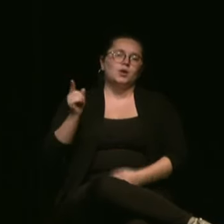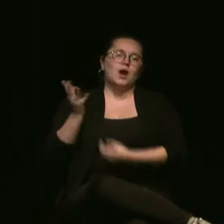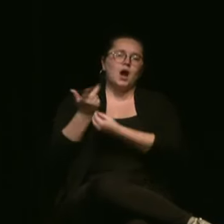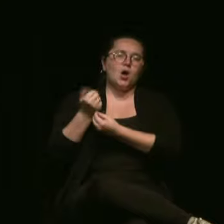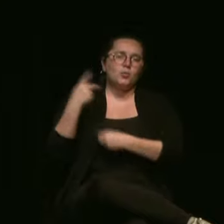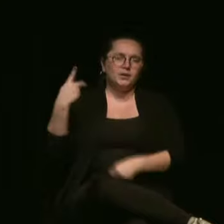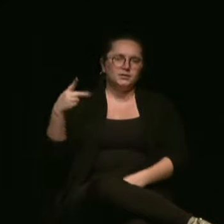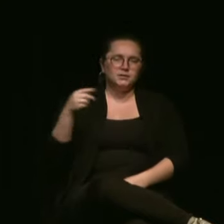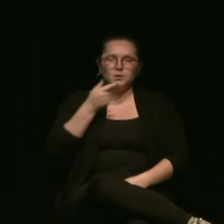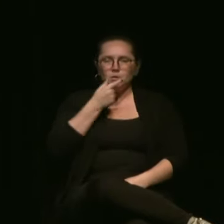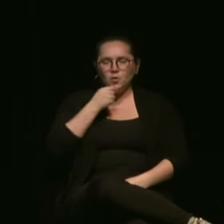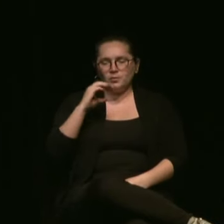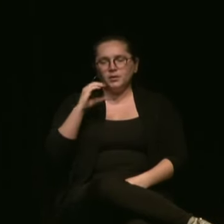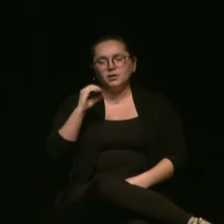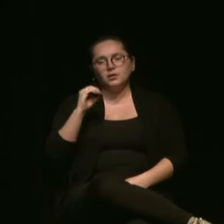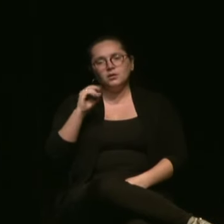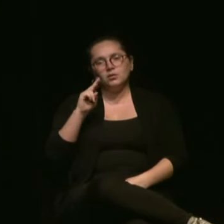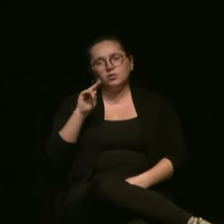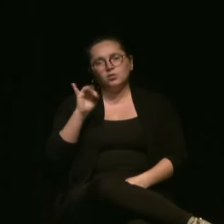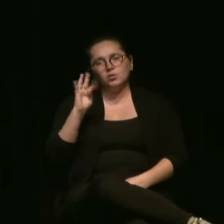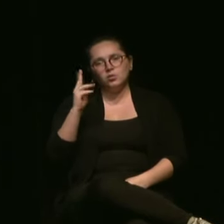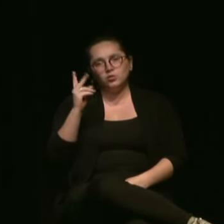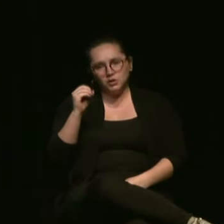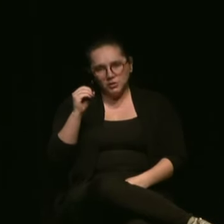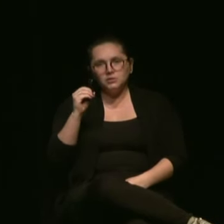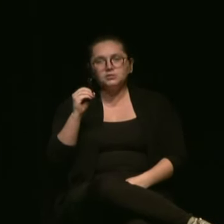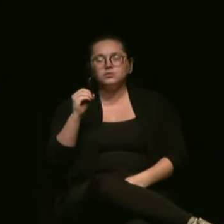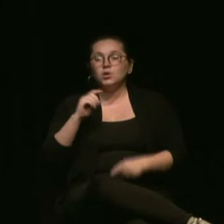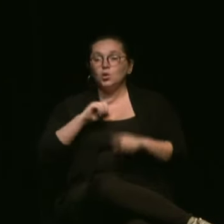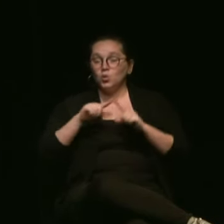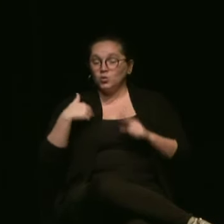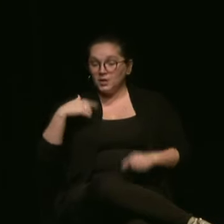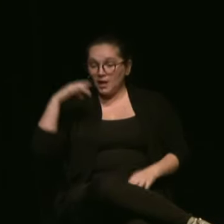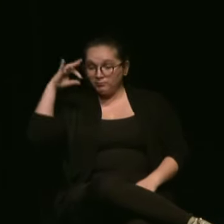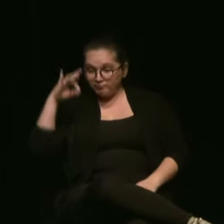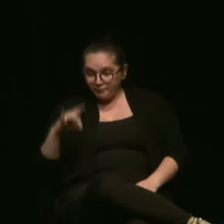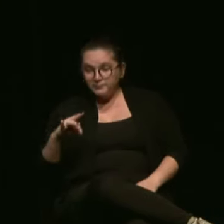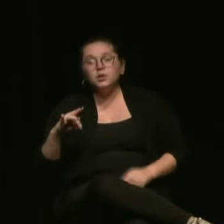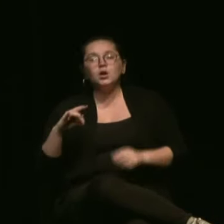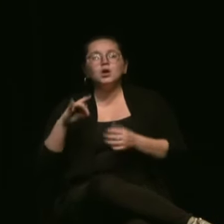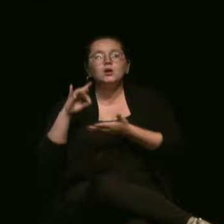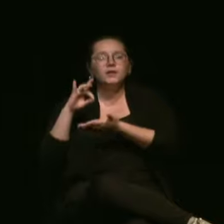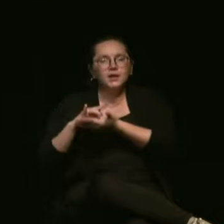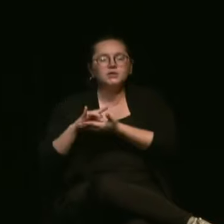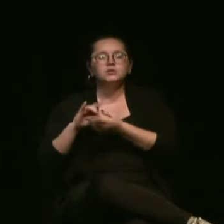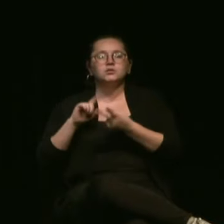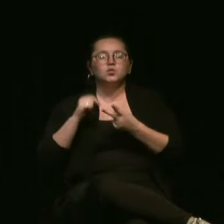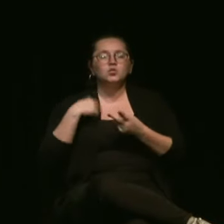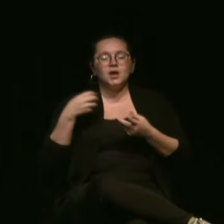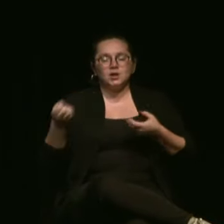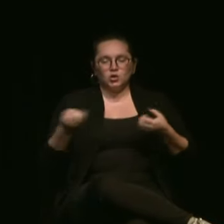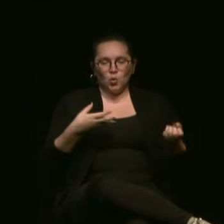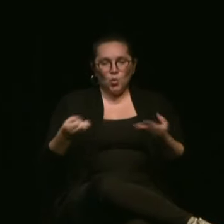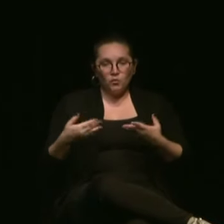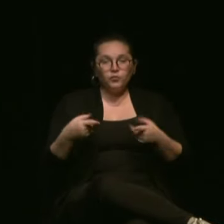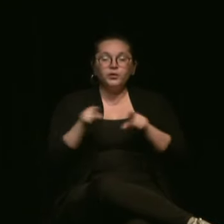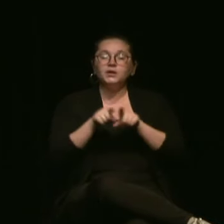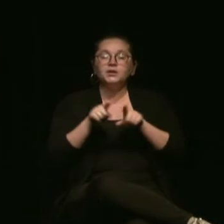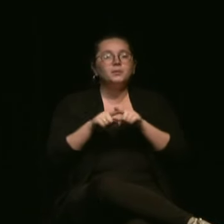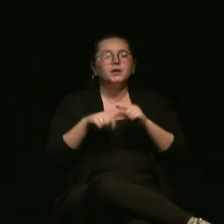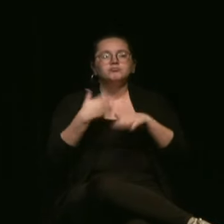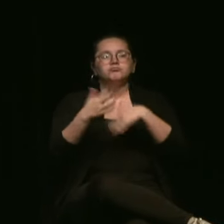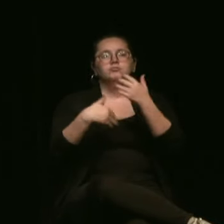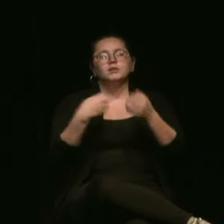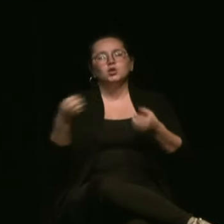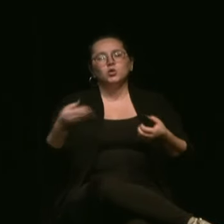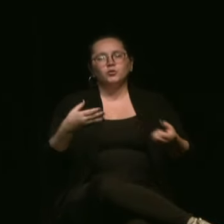eu identifico aquilo que de fato é original, aquilo que é novo e aquilo que expande as possibilidades do cinema não